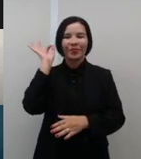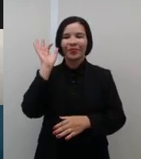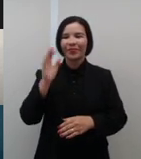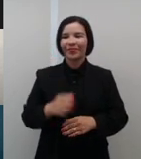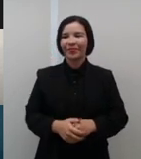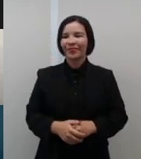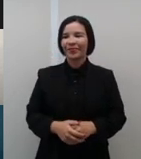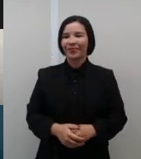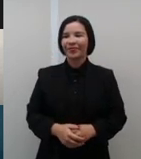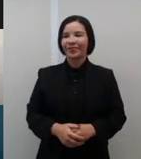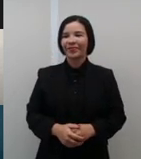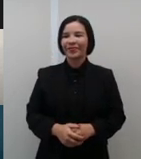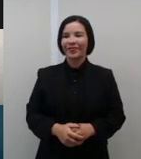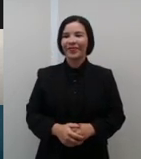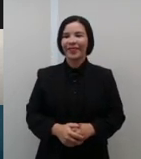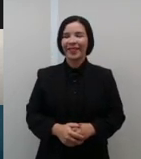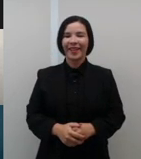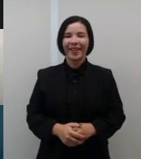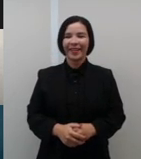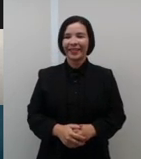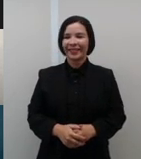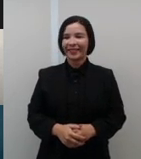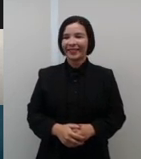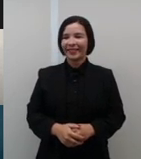É de propósito.